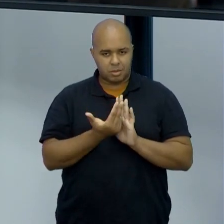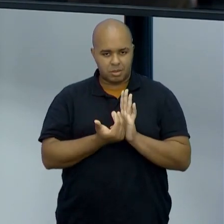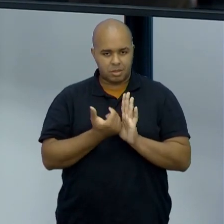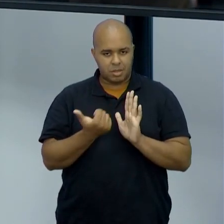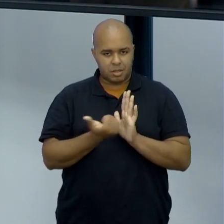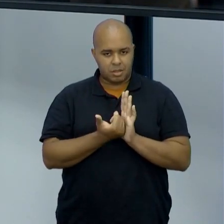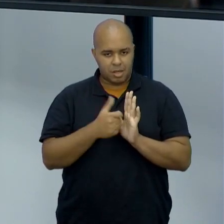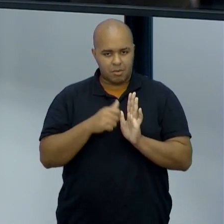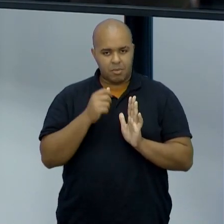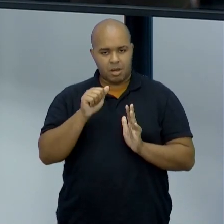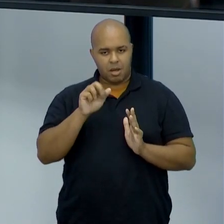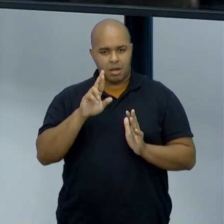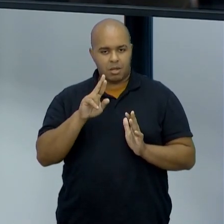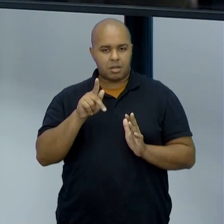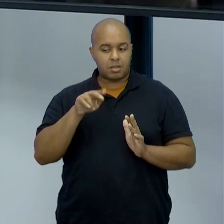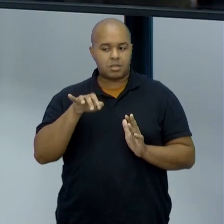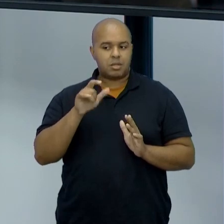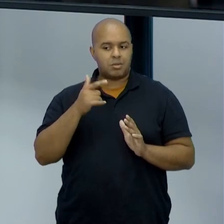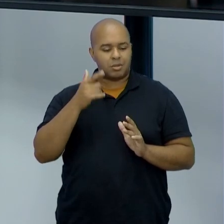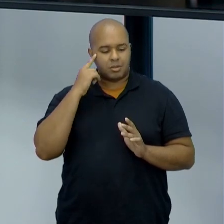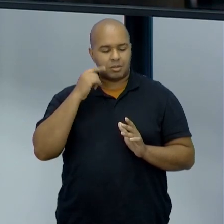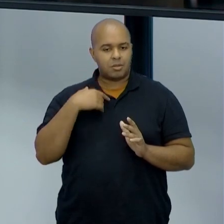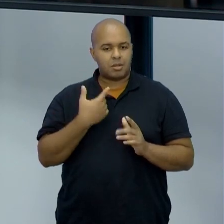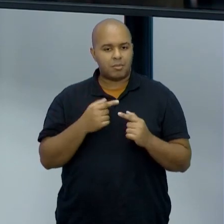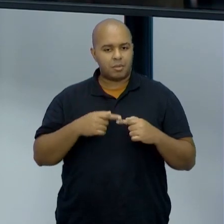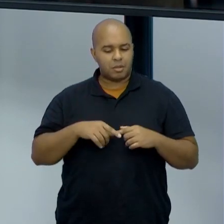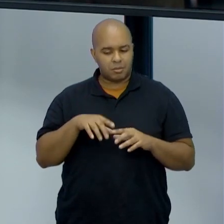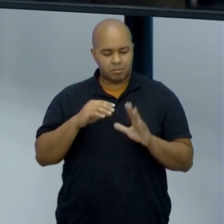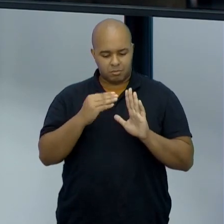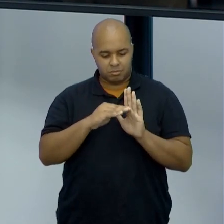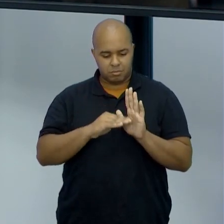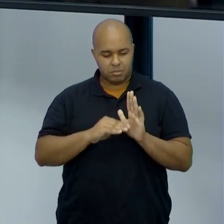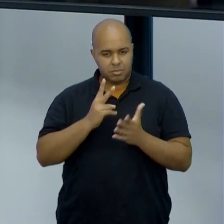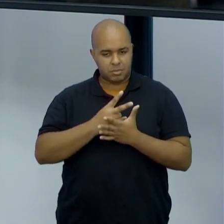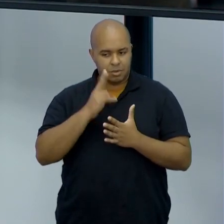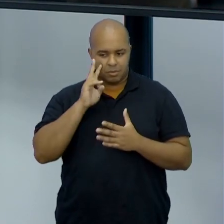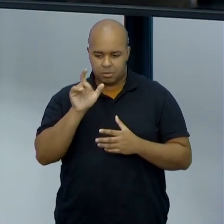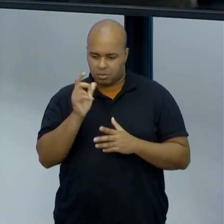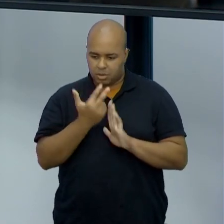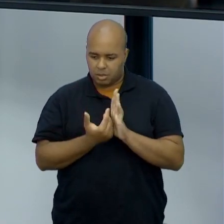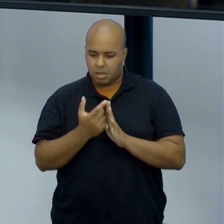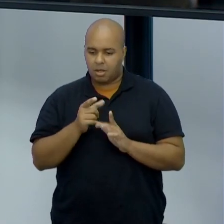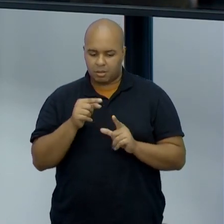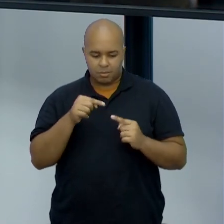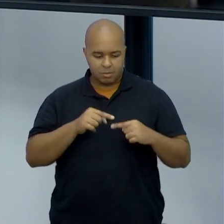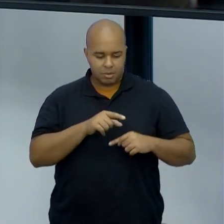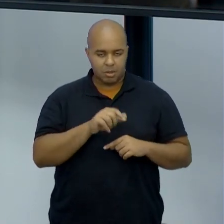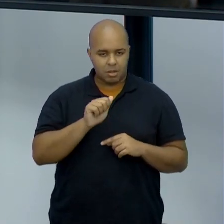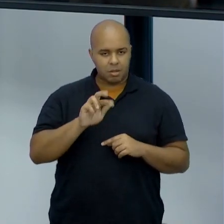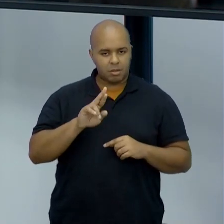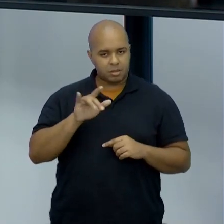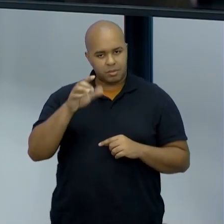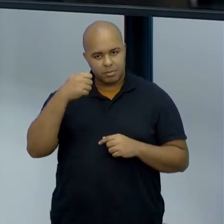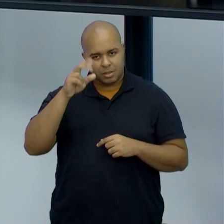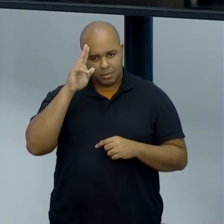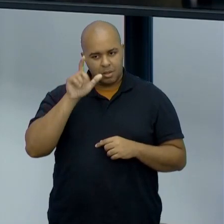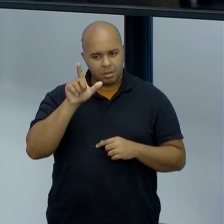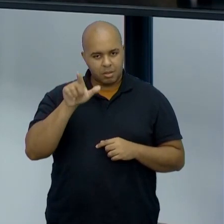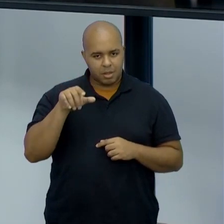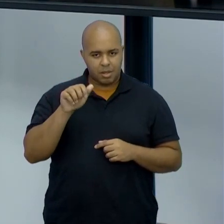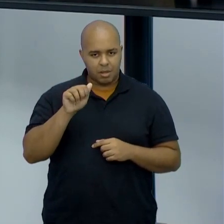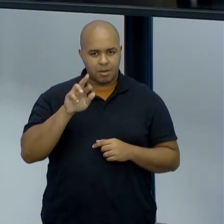carta é uma argila. Isso tem que estar bem explícito no manual, que o jogador, toda vez que ele vê um símbolo de argila, ele tem que lembrar que